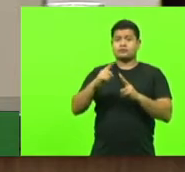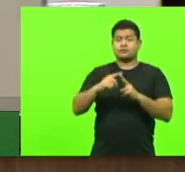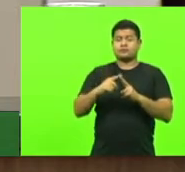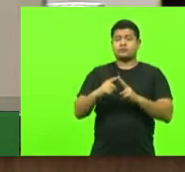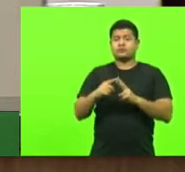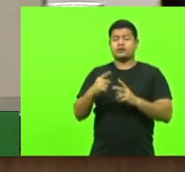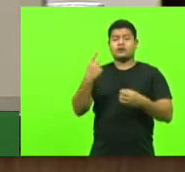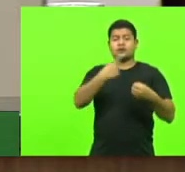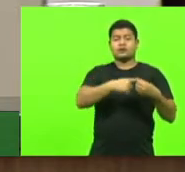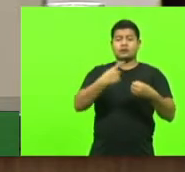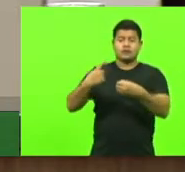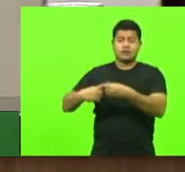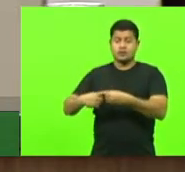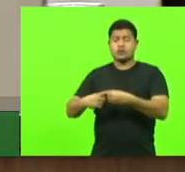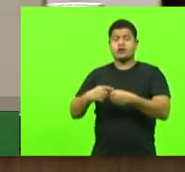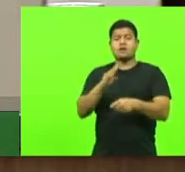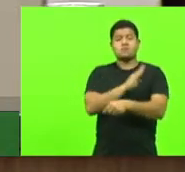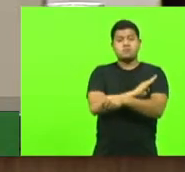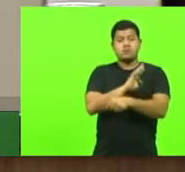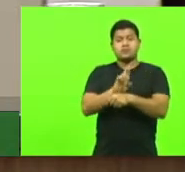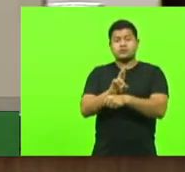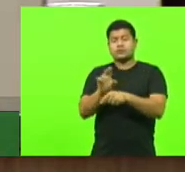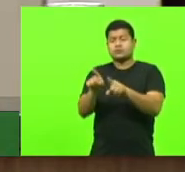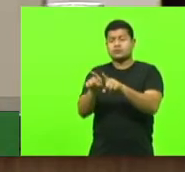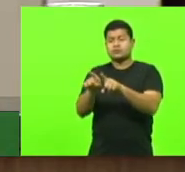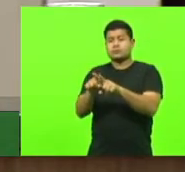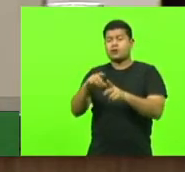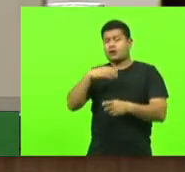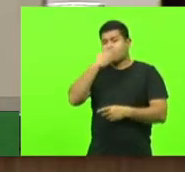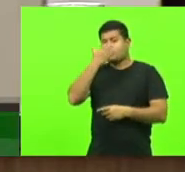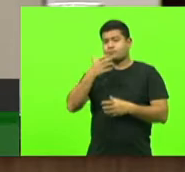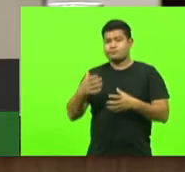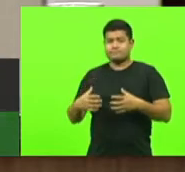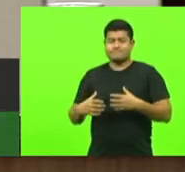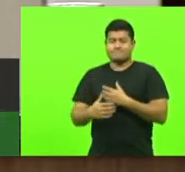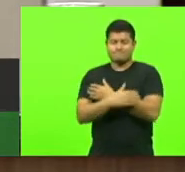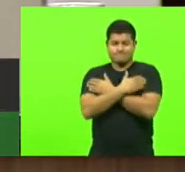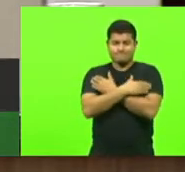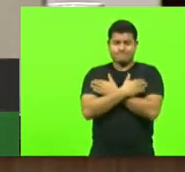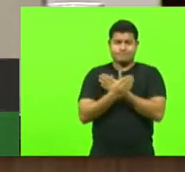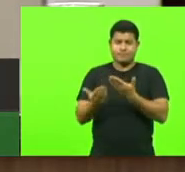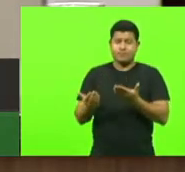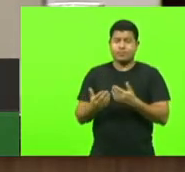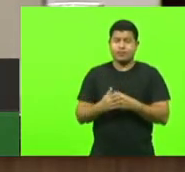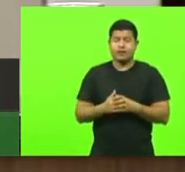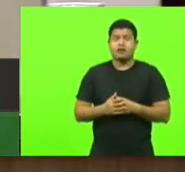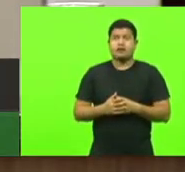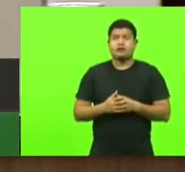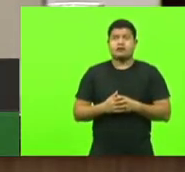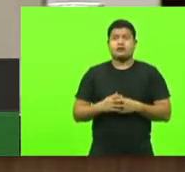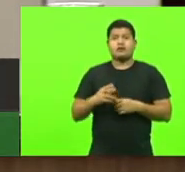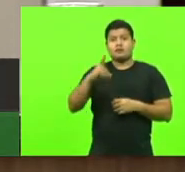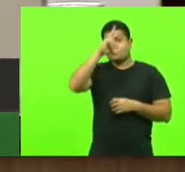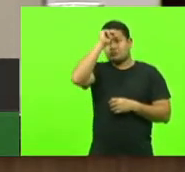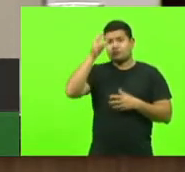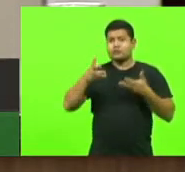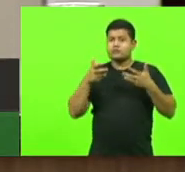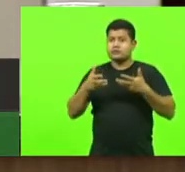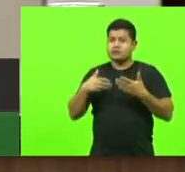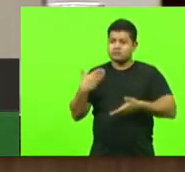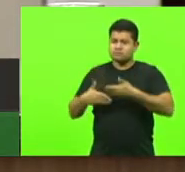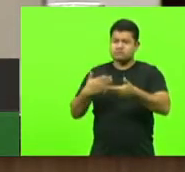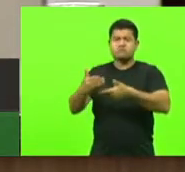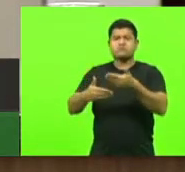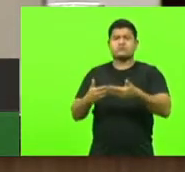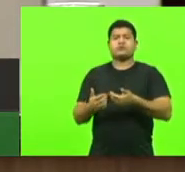tanto Urubici quanto Bom Retiro. Então, destacar aqui também, deputados, que o prefeito está bem empenhado para que esse projeto se